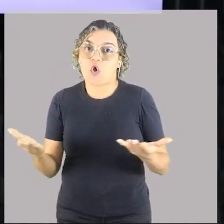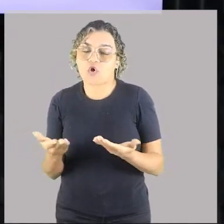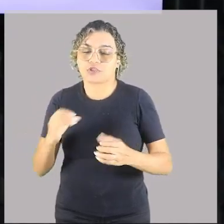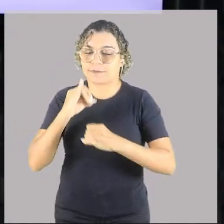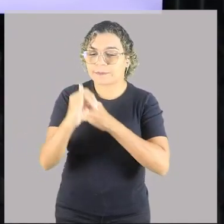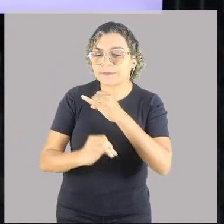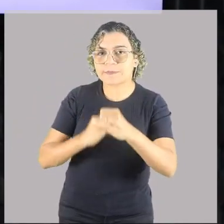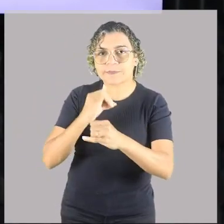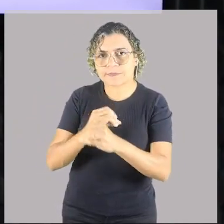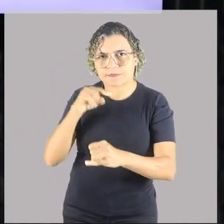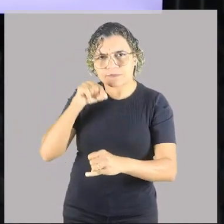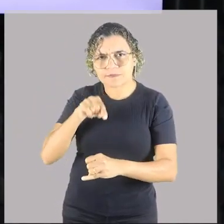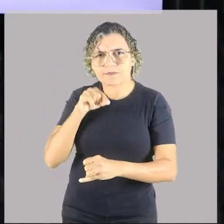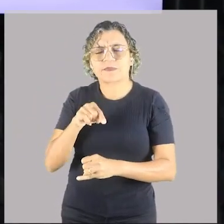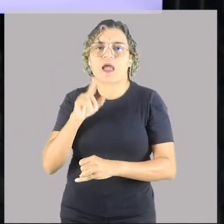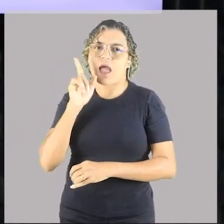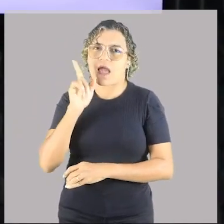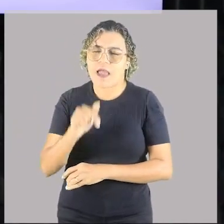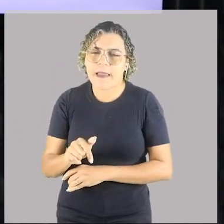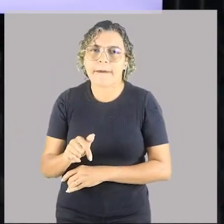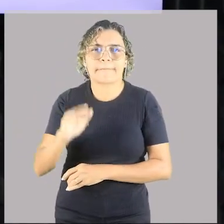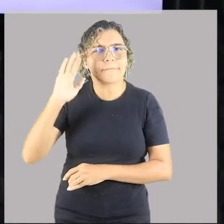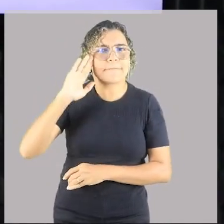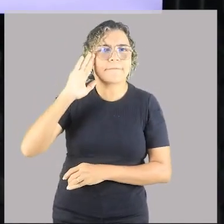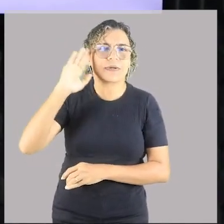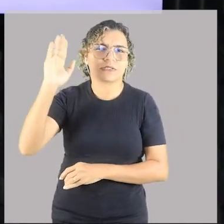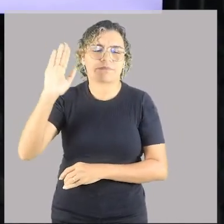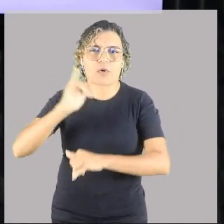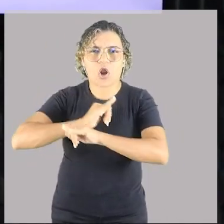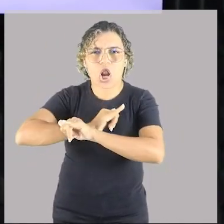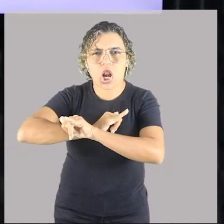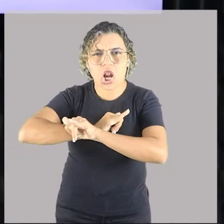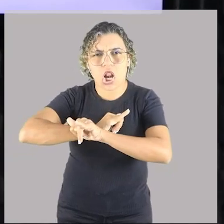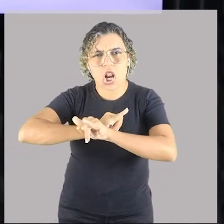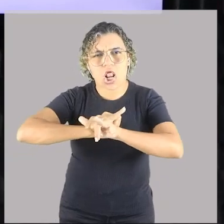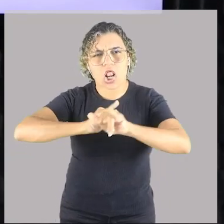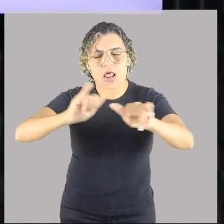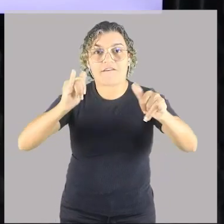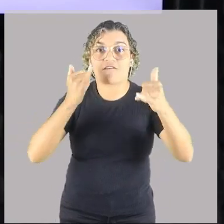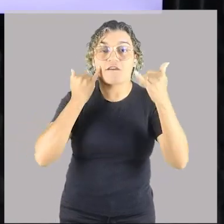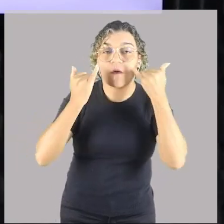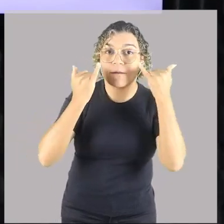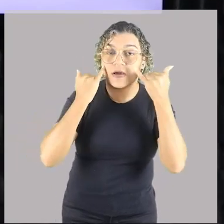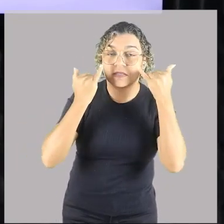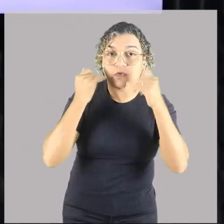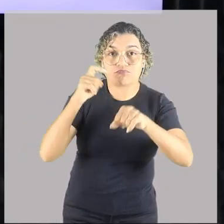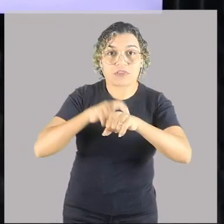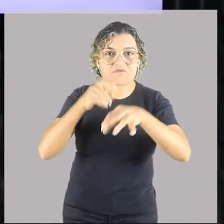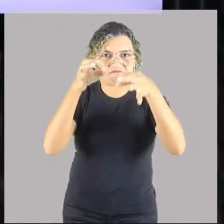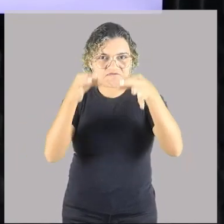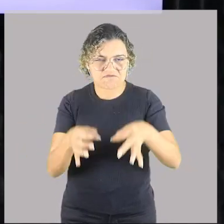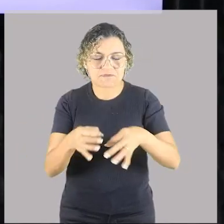a internet ele é o veículo de maior propagação de informações, tempo